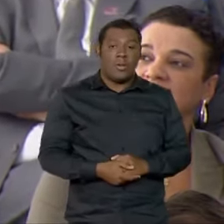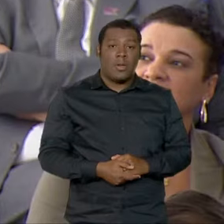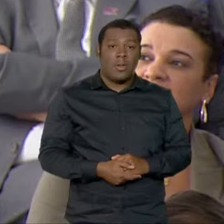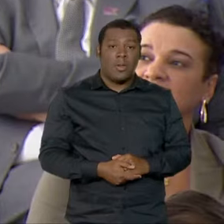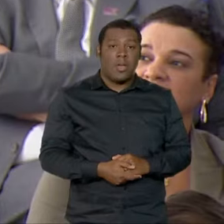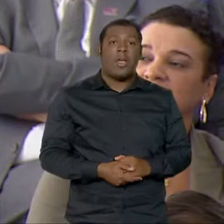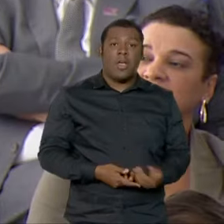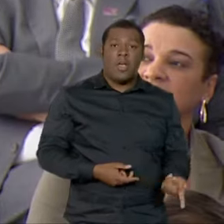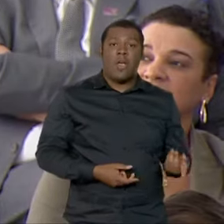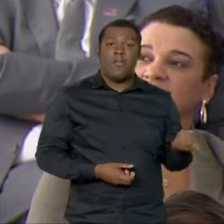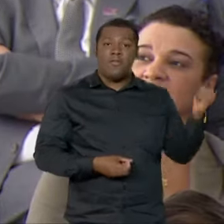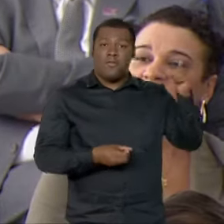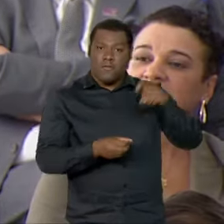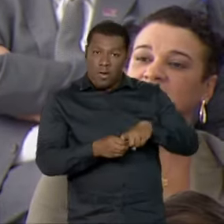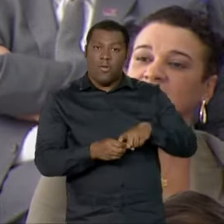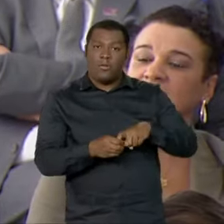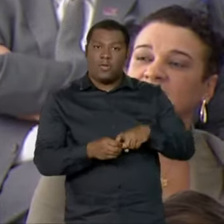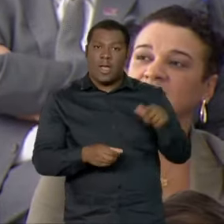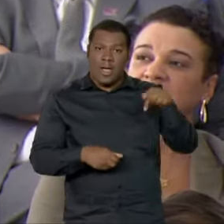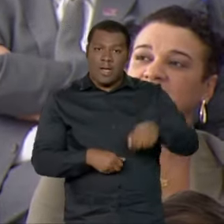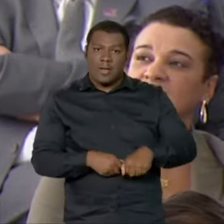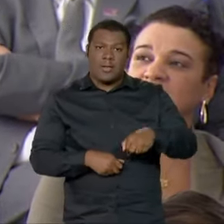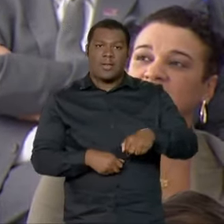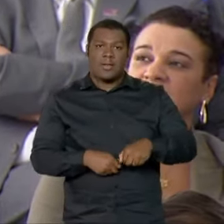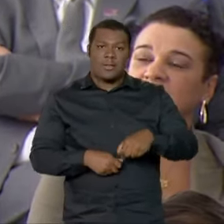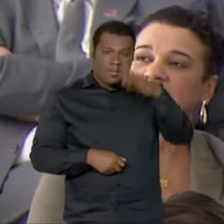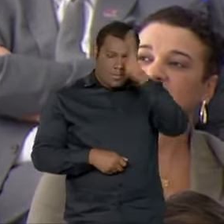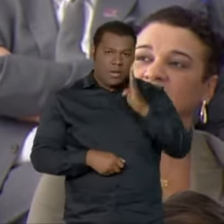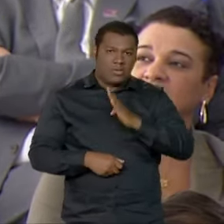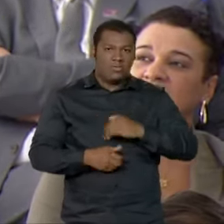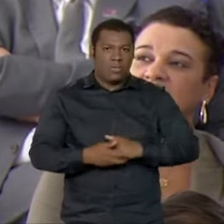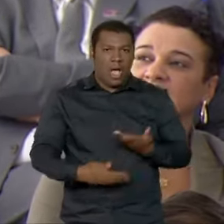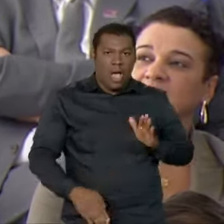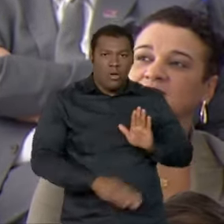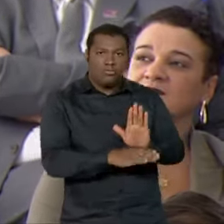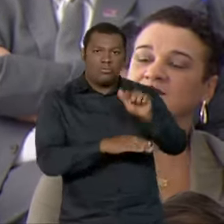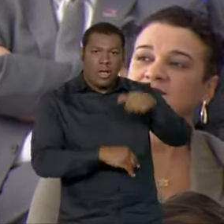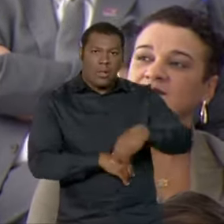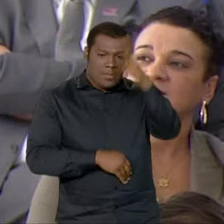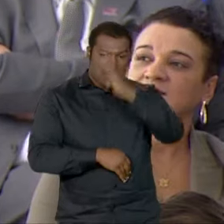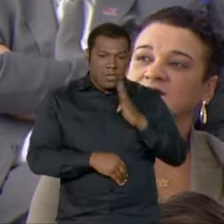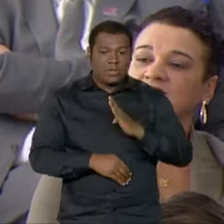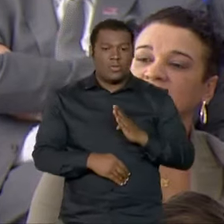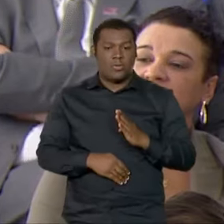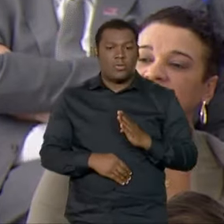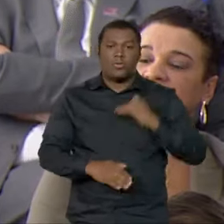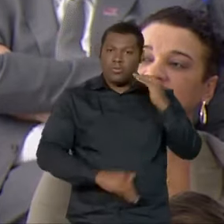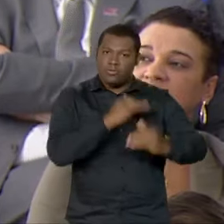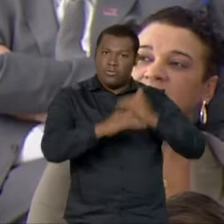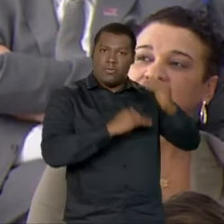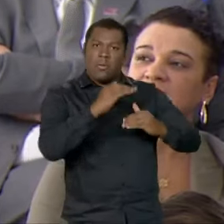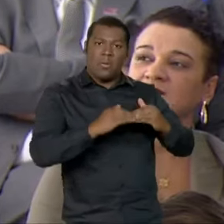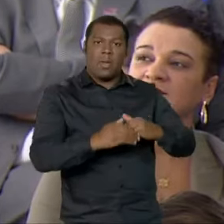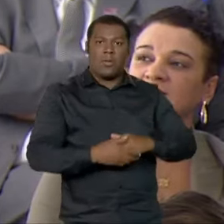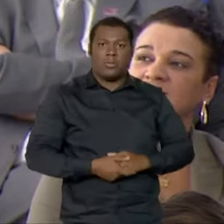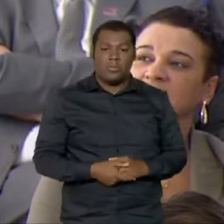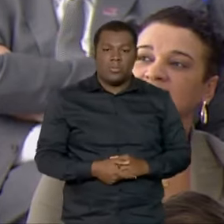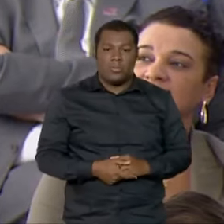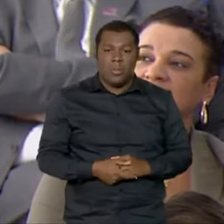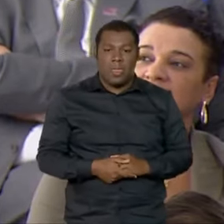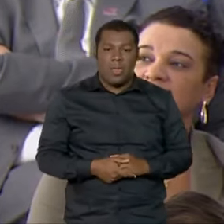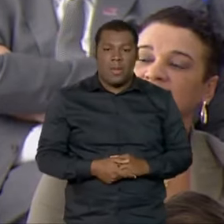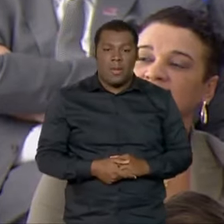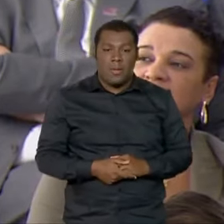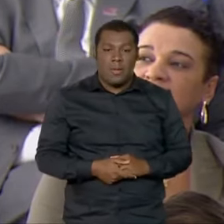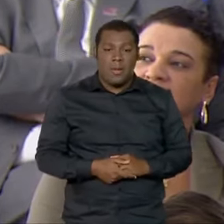país, para ver se a gente transforma esse país num país definitivamente desenvolvido.